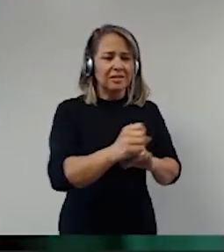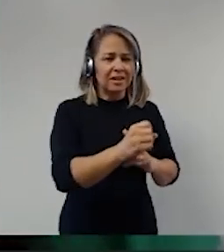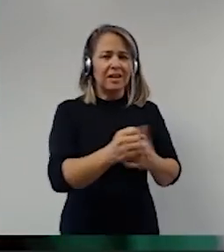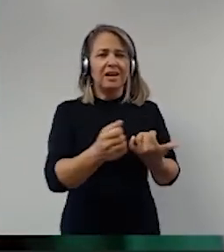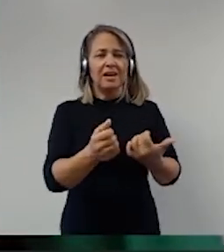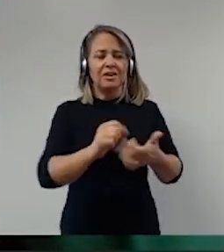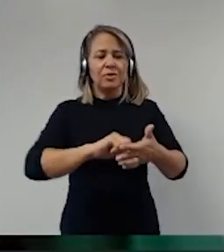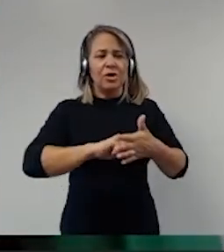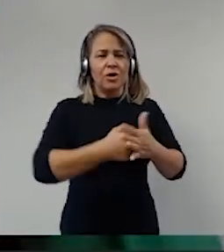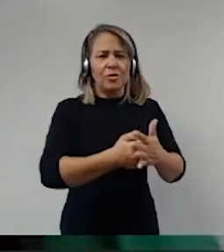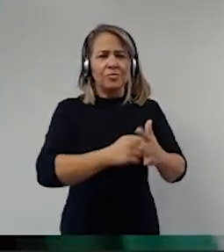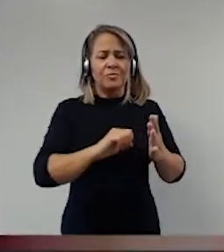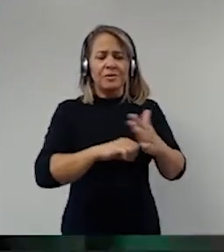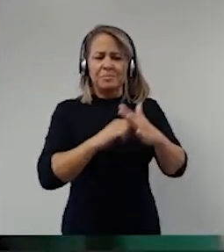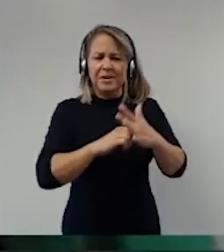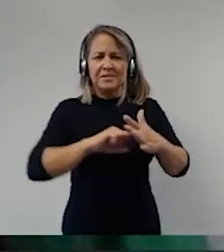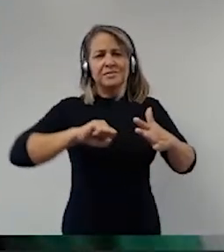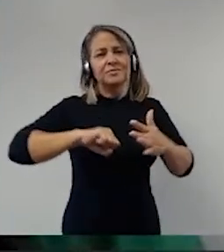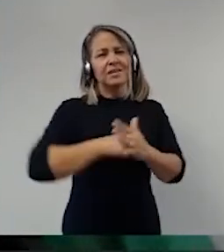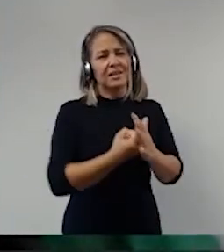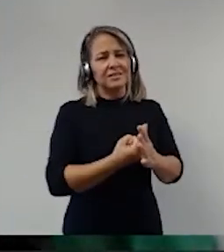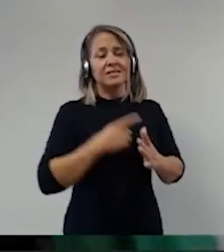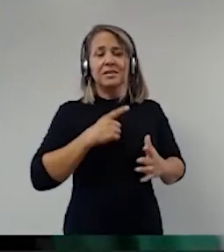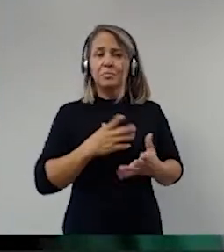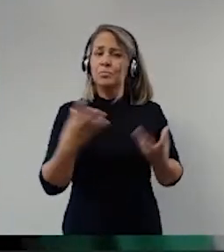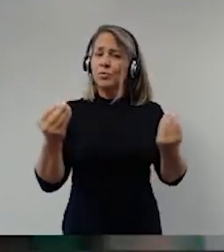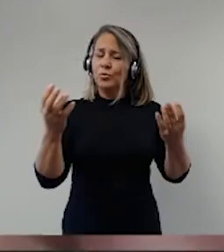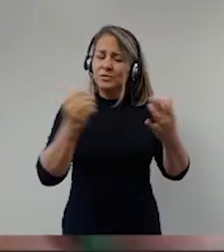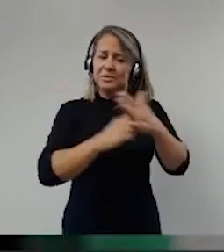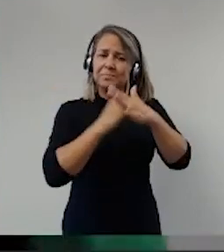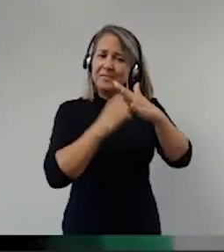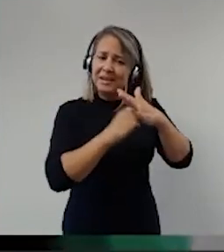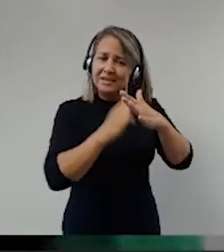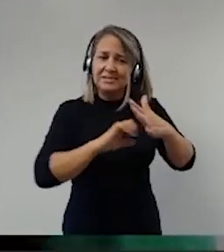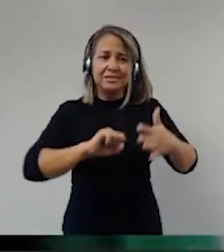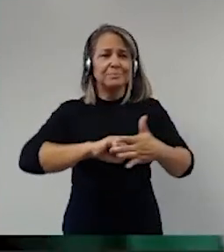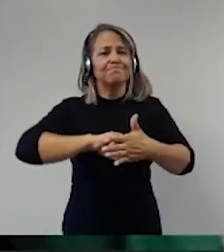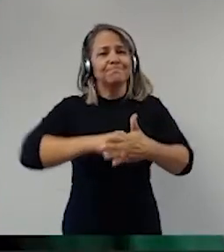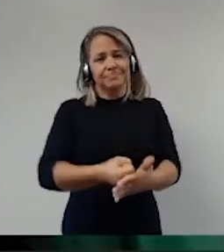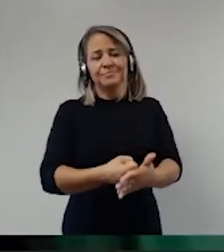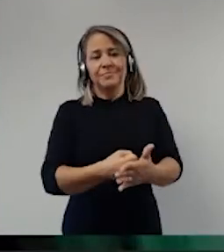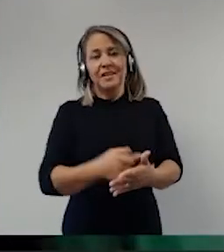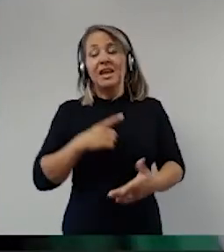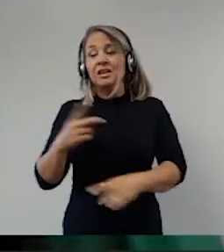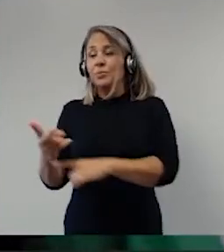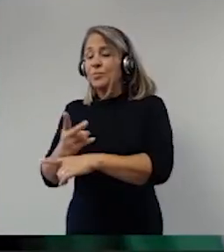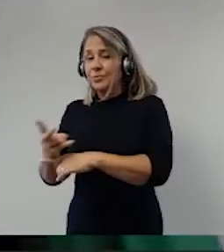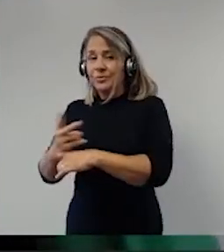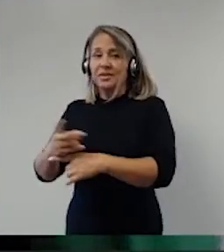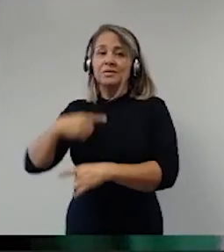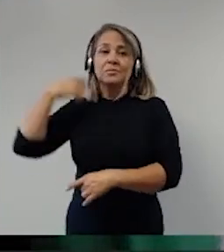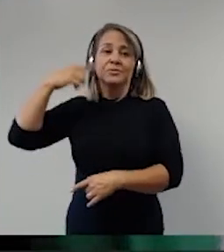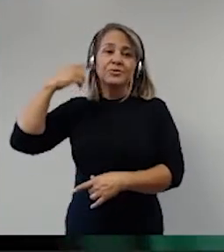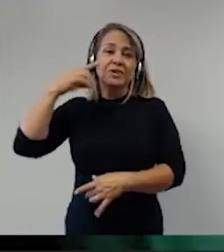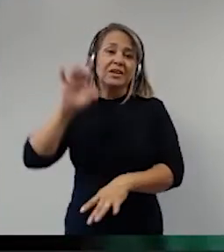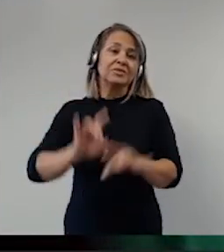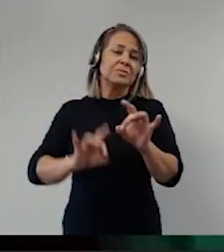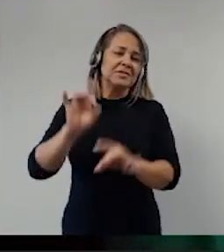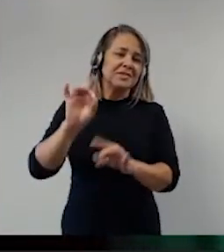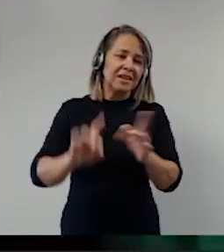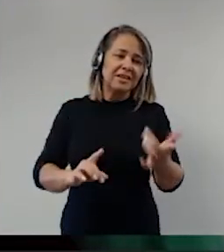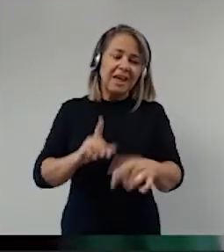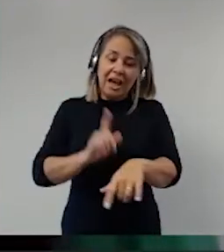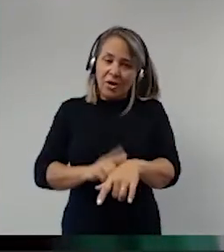falência. E aí o que é que acontece? Várias empresas estão abrindo falência. Então, várias pessoas estão procurando advogados especializados nisso. Será que não é o momento de